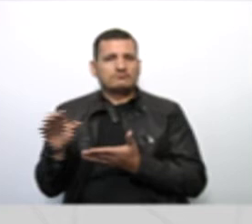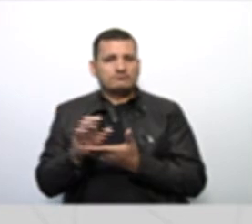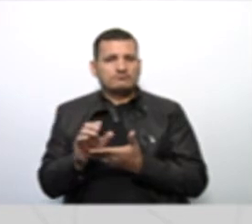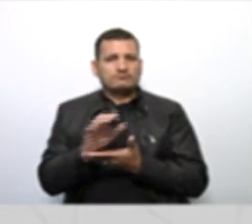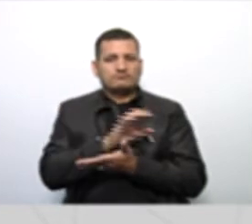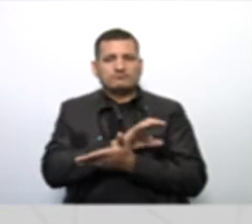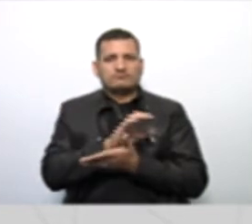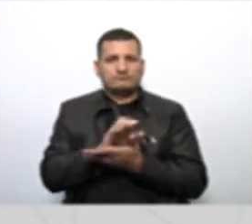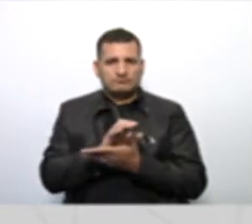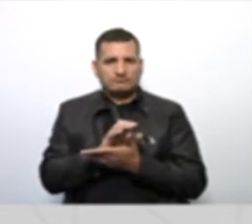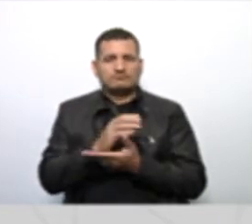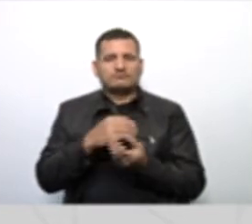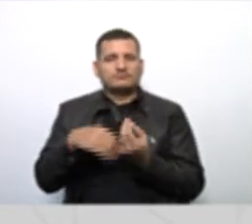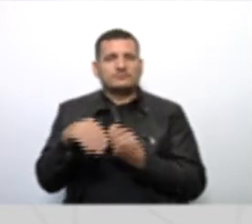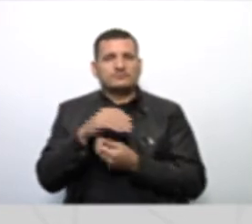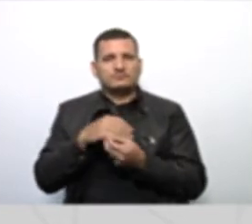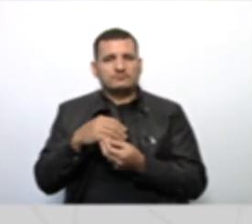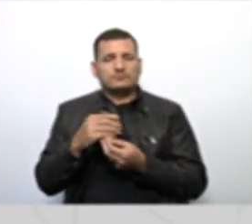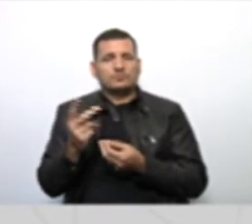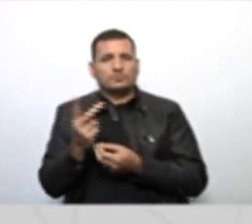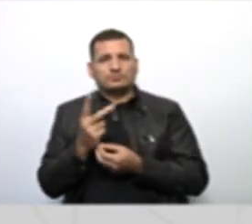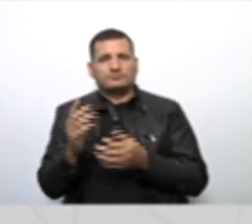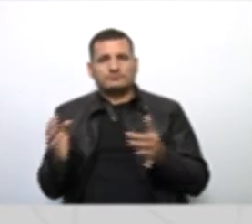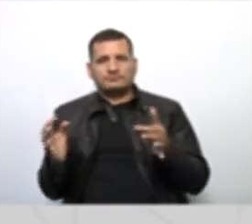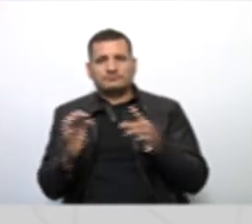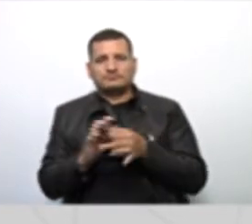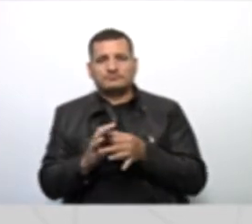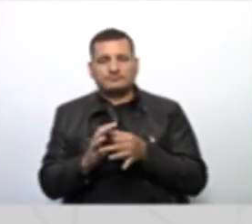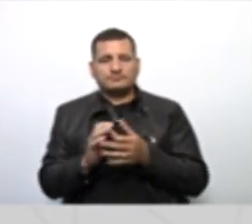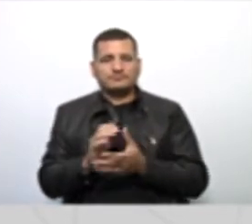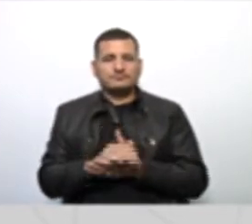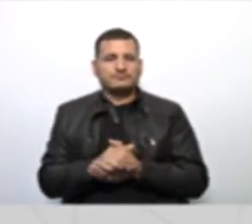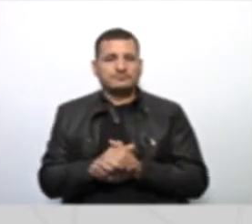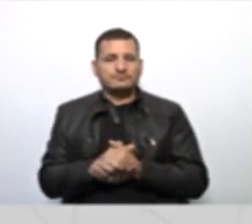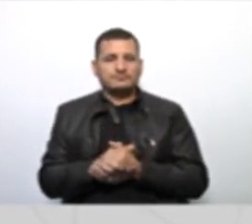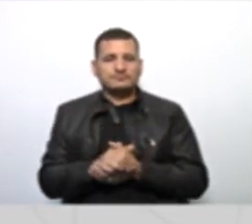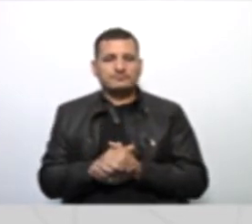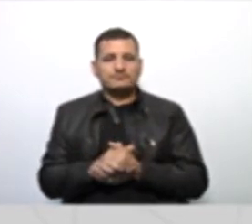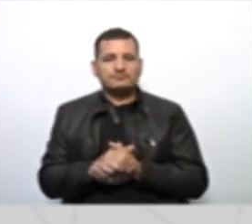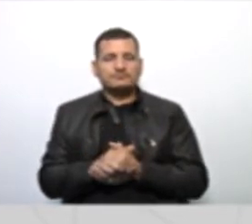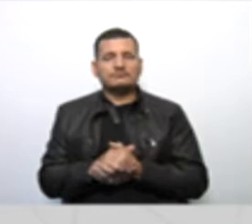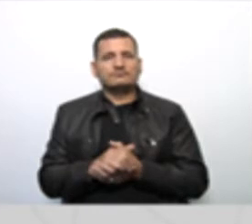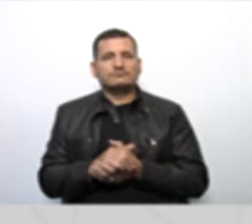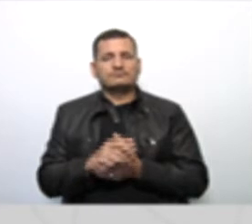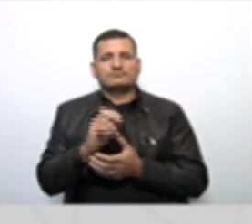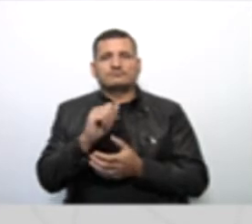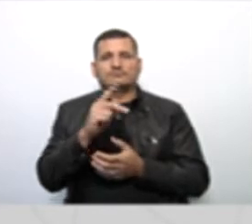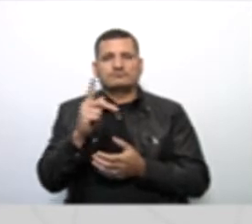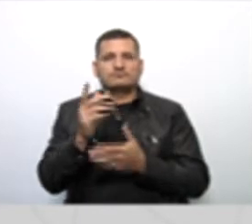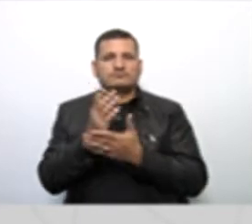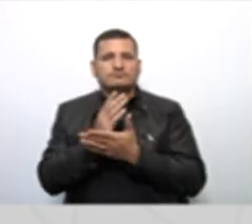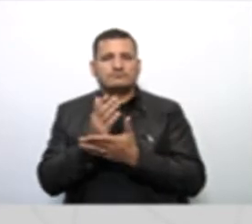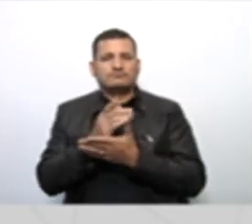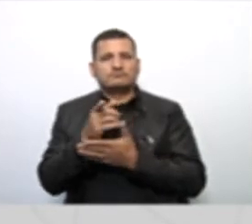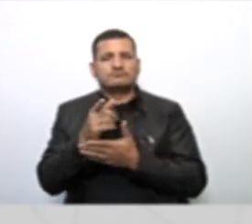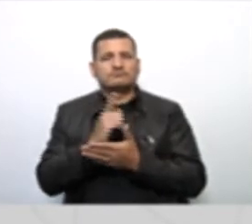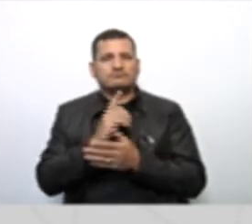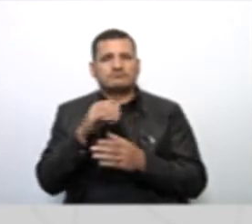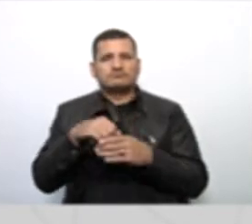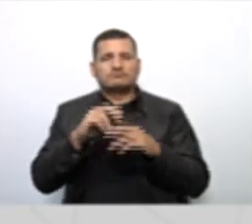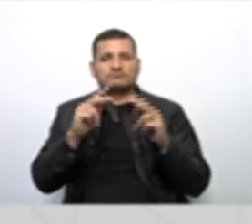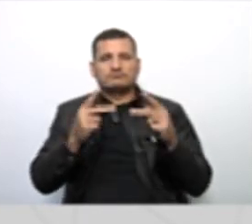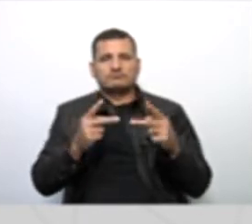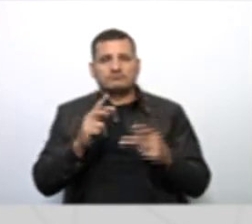nativo e um web app, são a união dos dois. Então, um aplicativo híbrido é constituído com uma linguagem